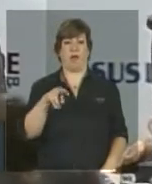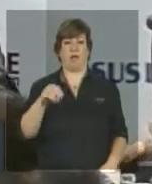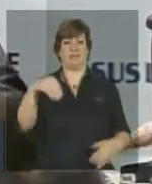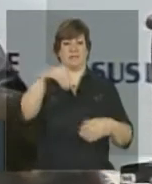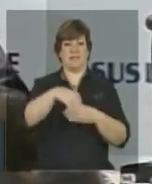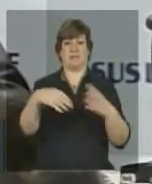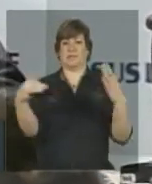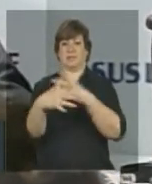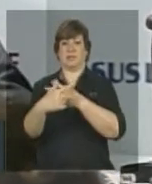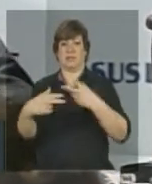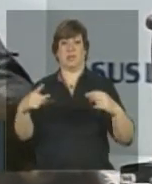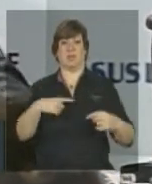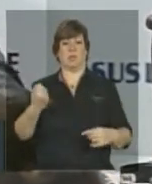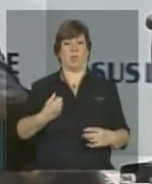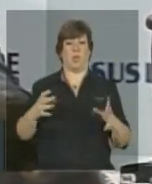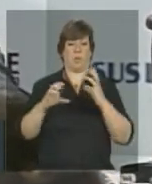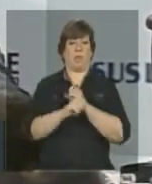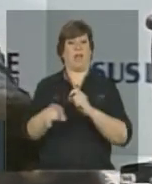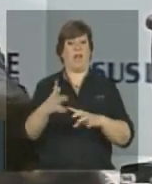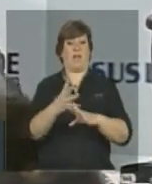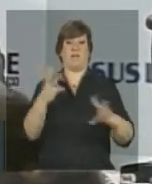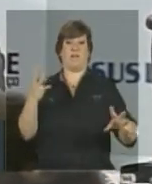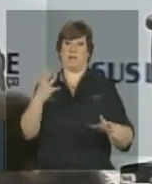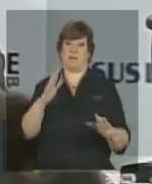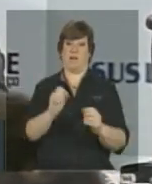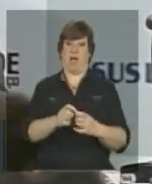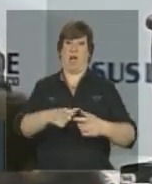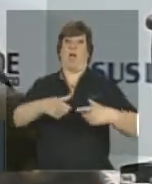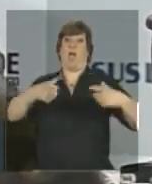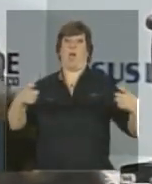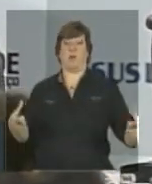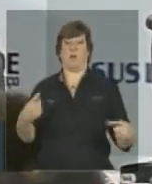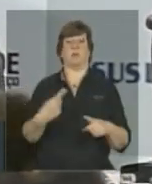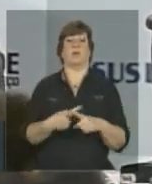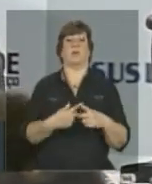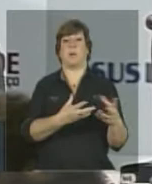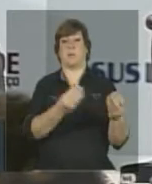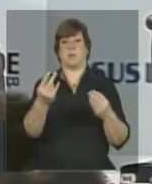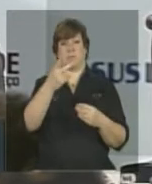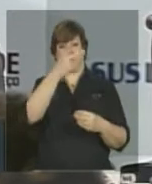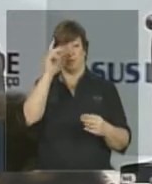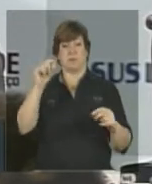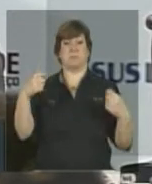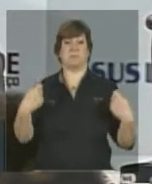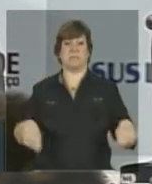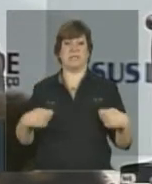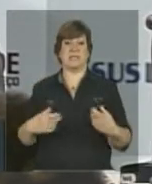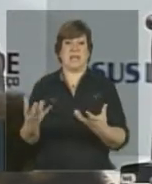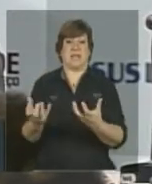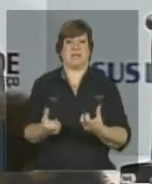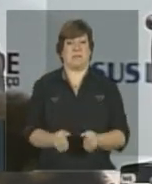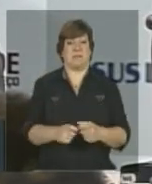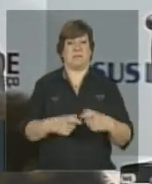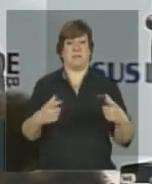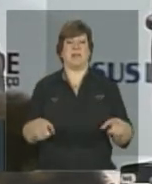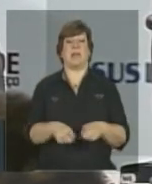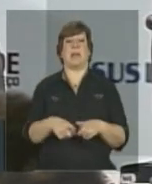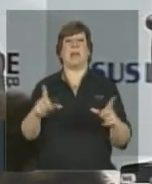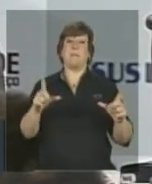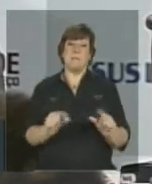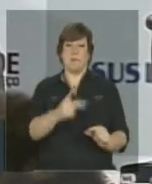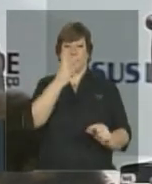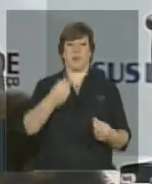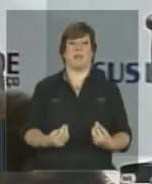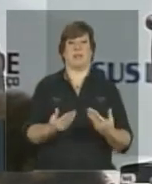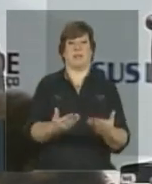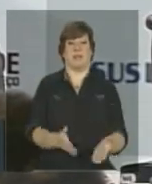diminuindo, a fila deve aumentar em função do número maior de pessoas que são candidatos a receber e do número menor de doadores.